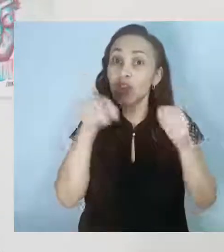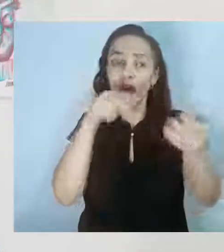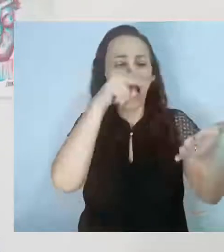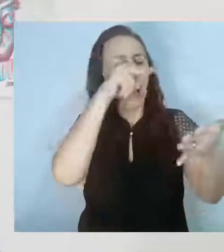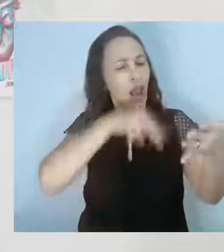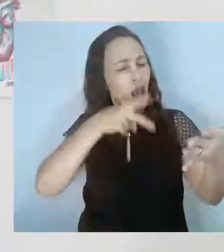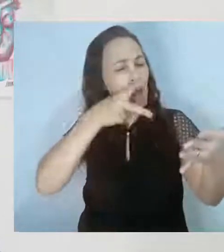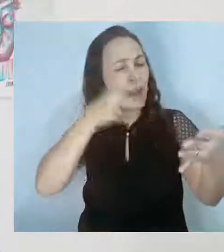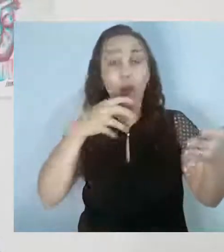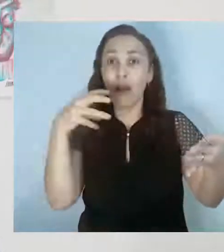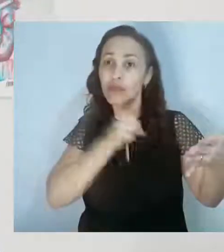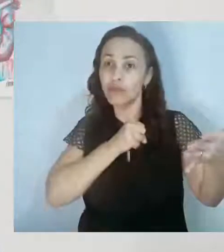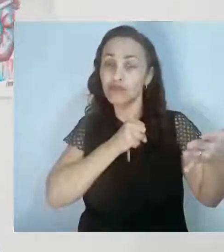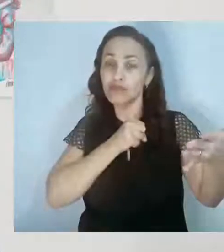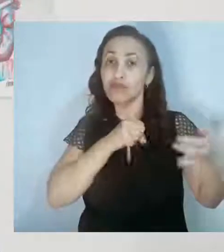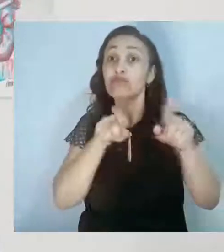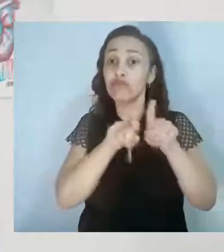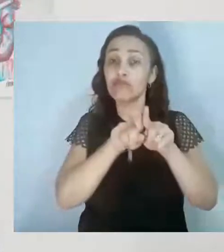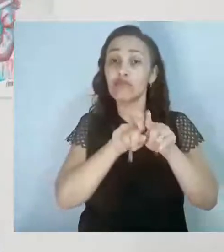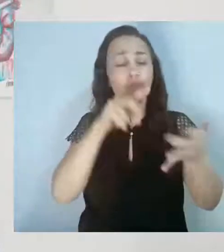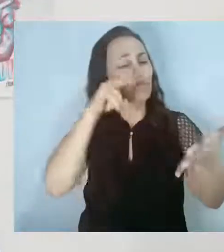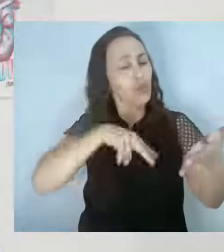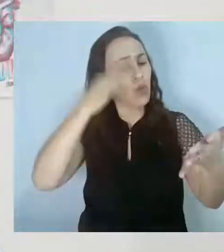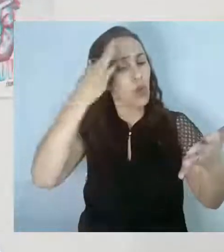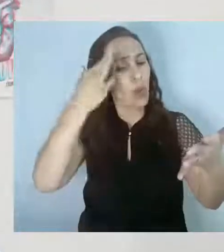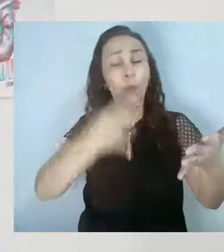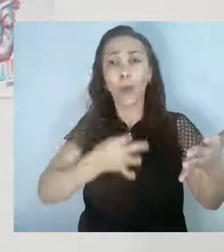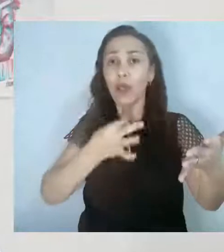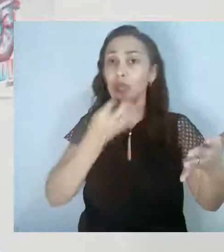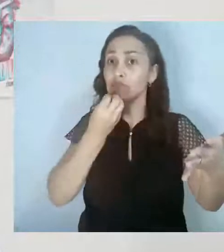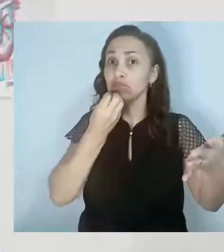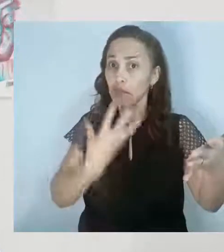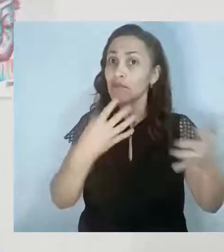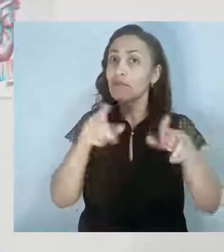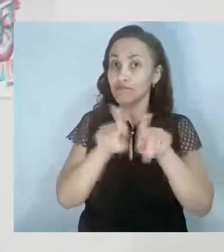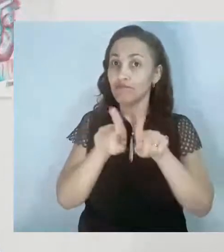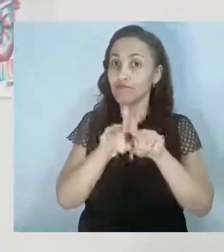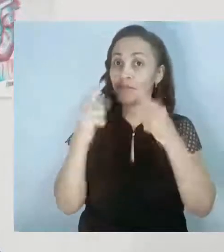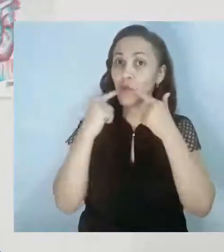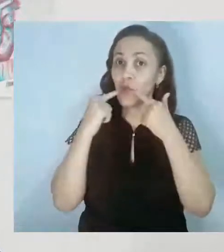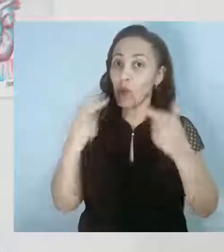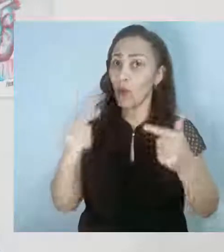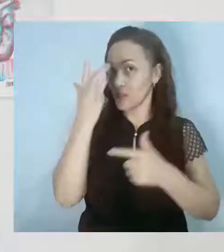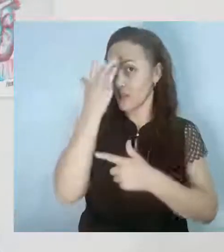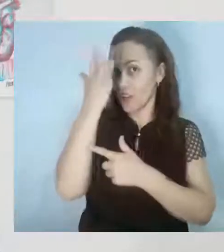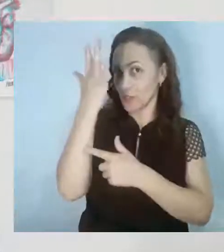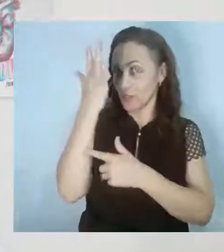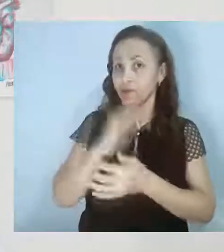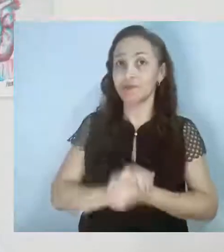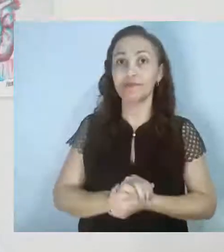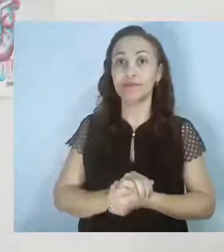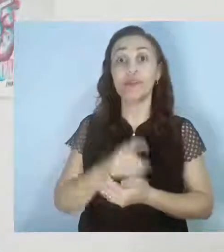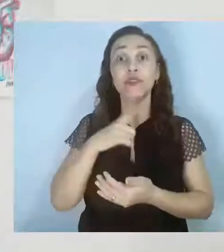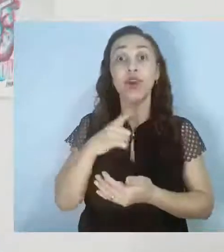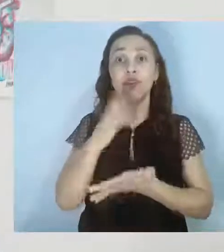documento rápido e consegue entender bem, porque é uma linguagem muito fácil. Eu vou dividir este